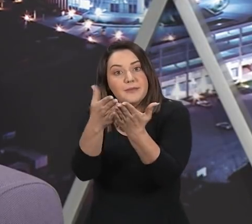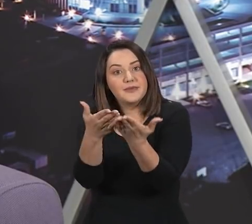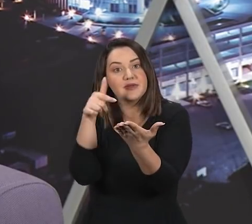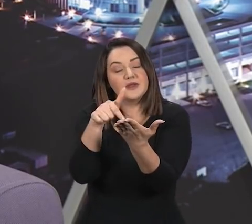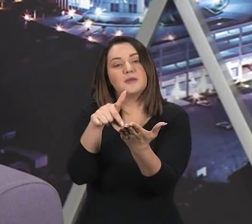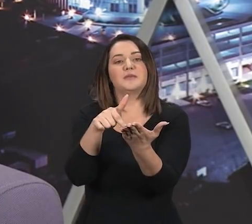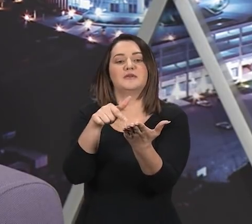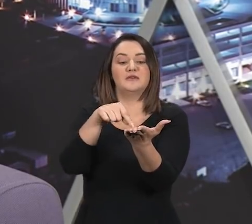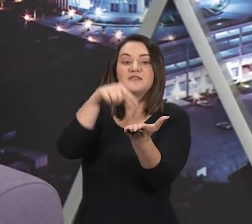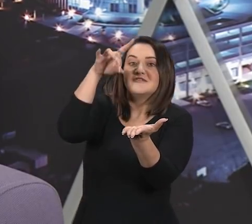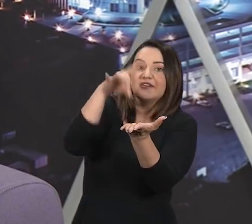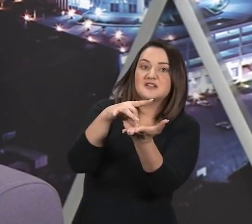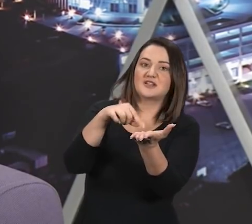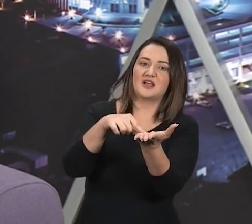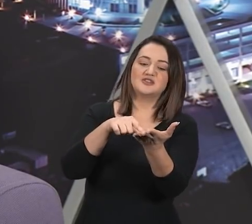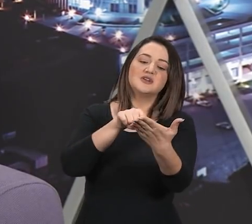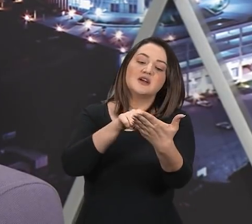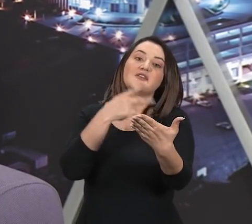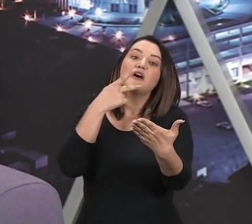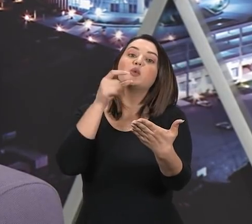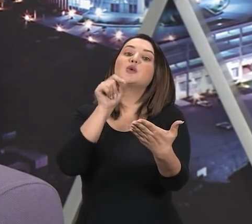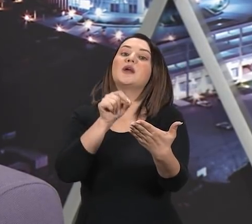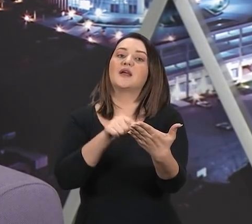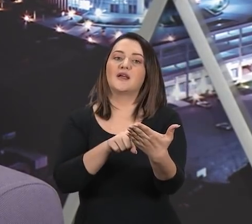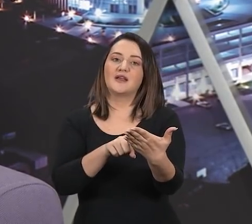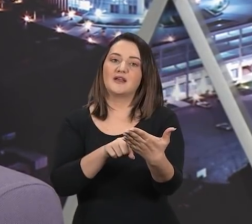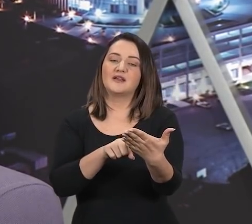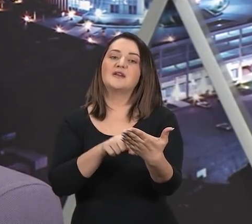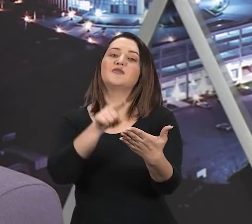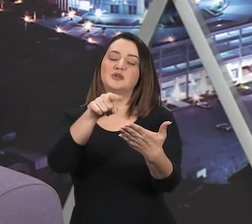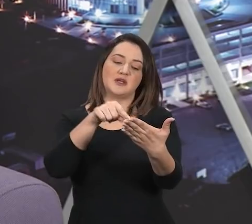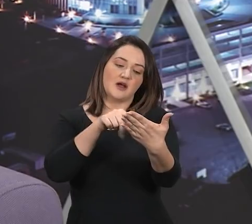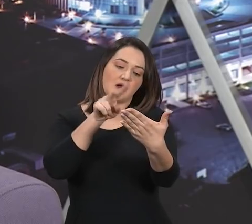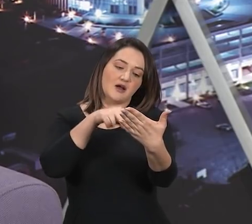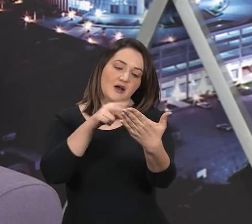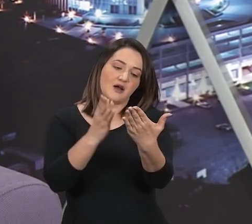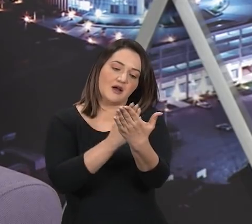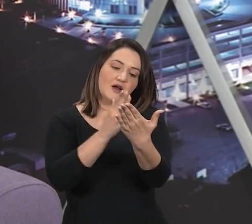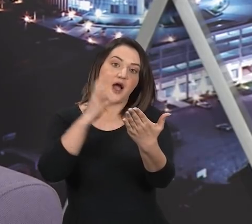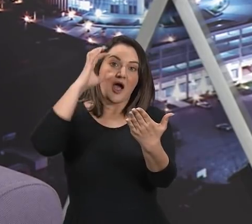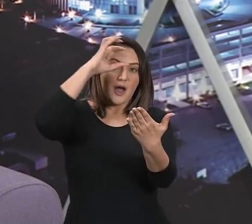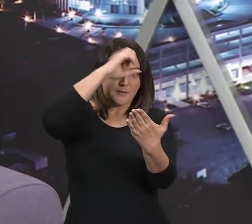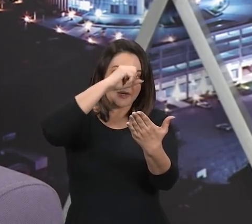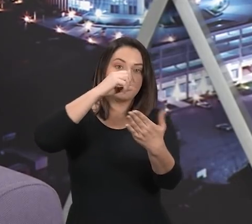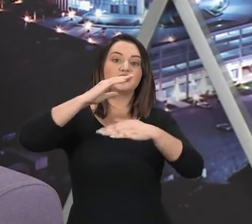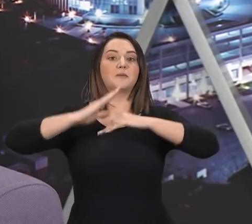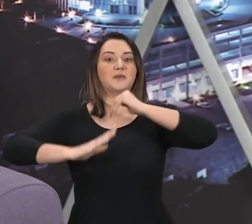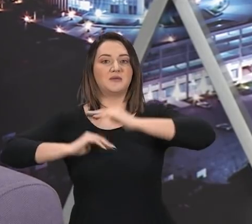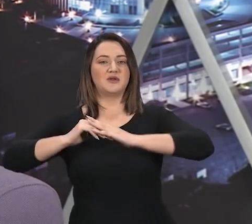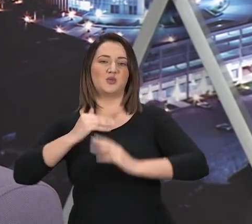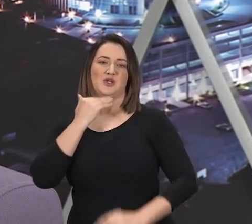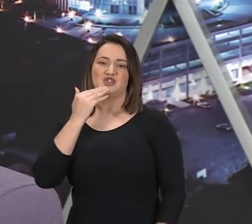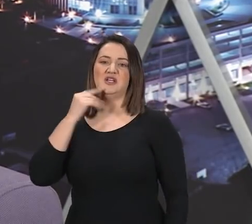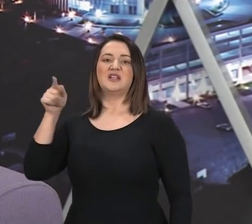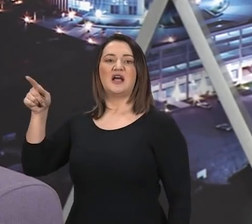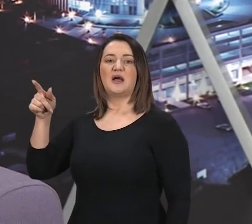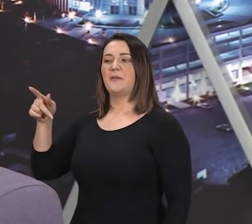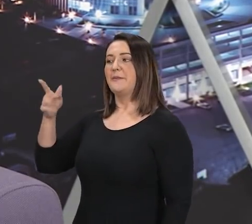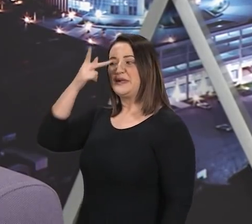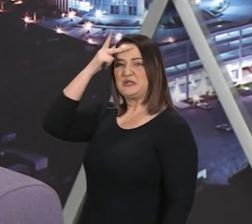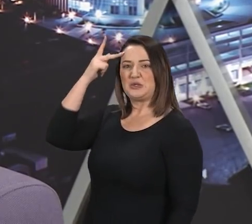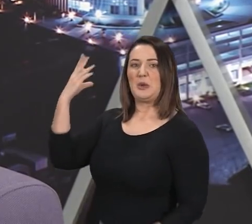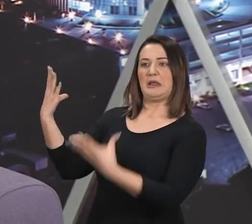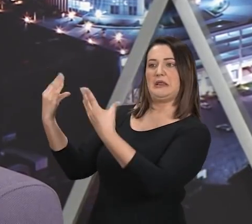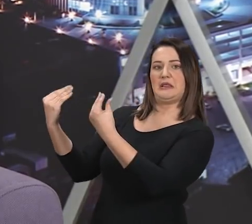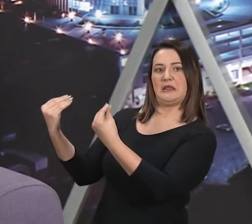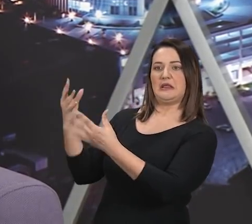conhecer a verdade. É fundamental saber o que a Bíblia diz, para você seguir o que diz a Bíblia, não o que diz os